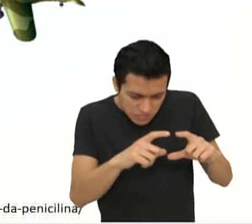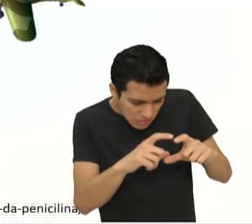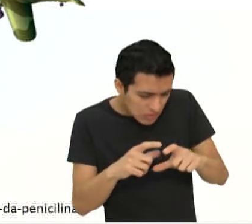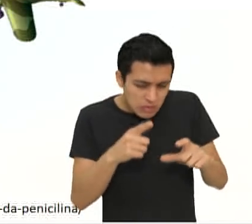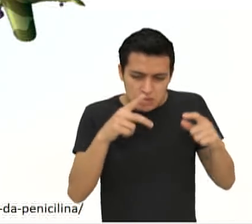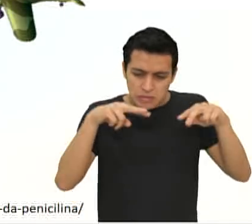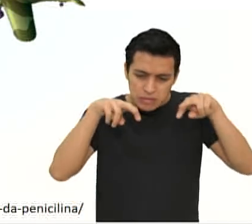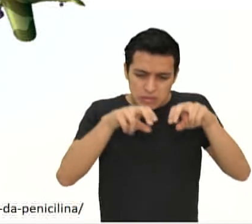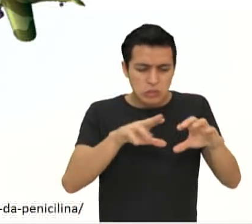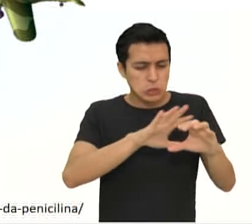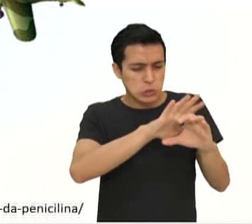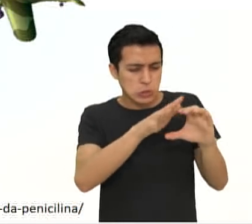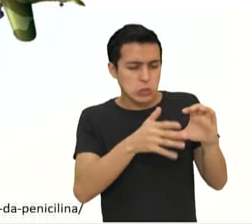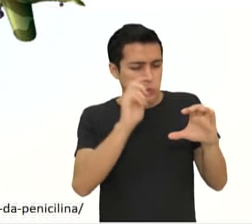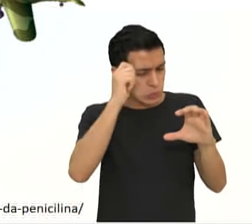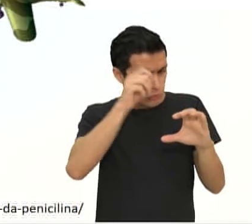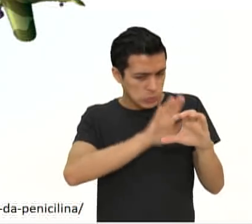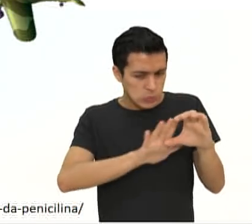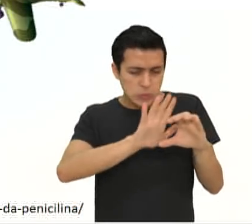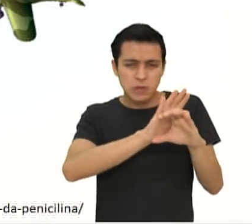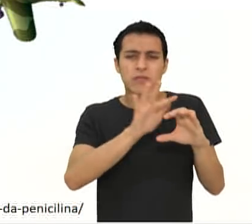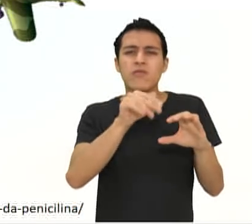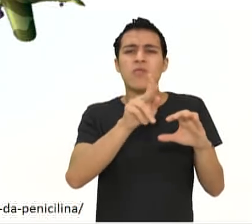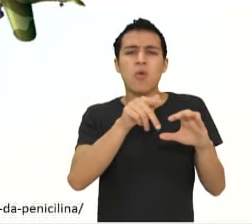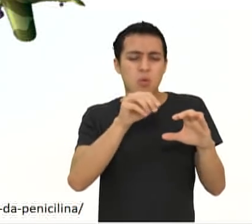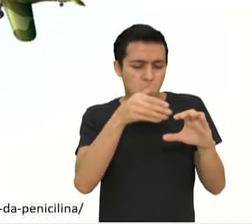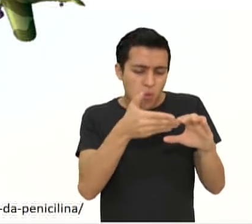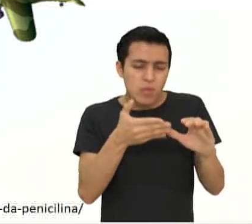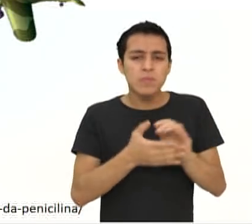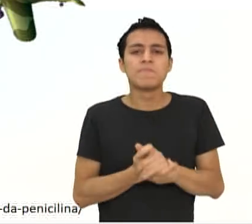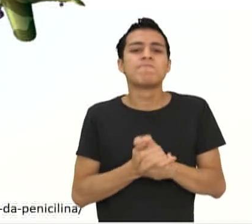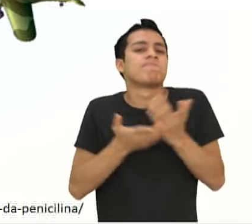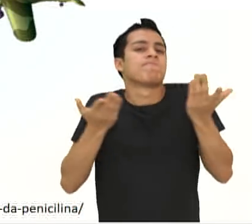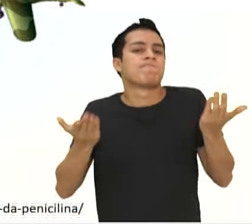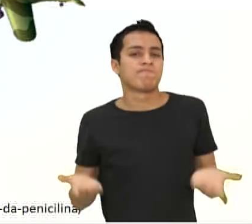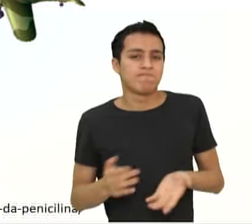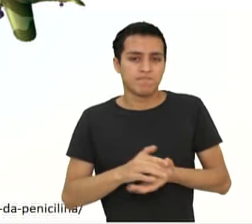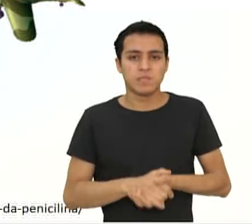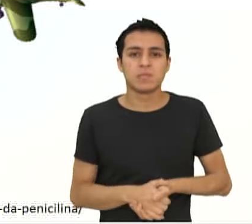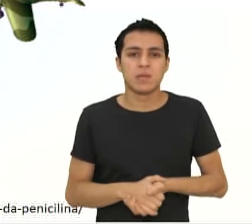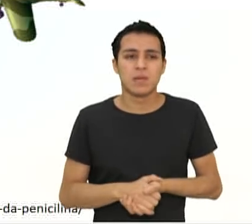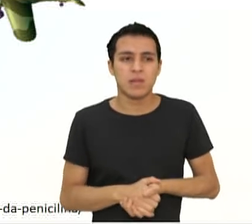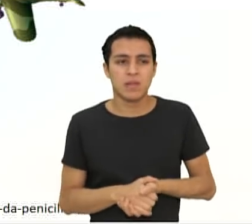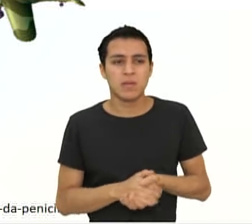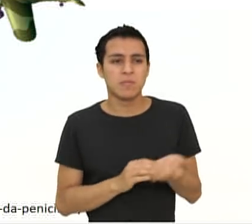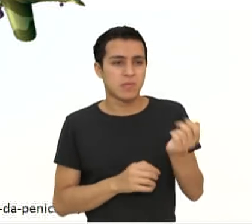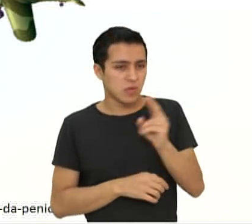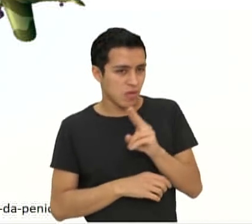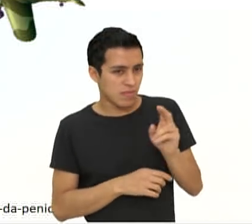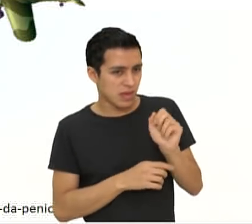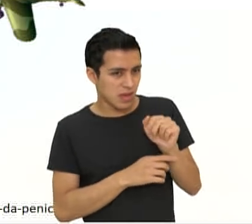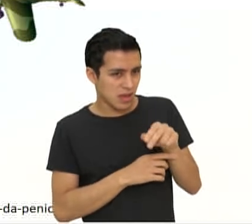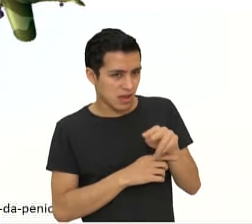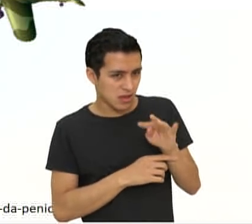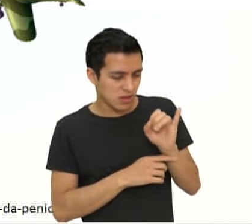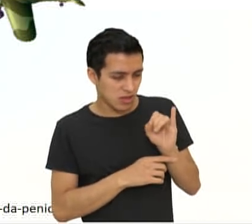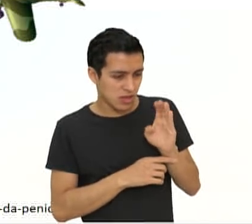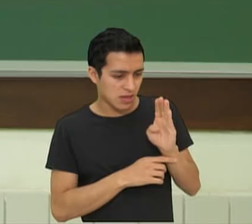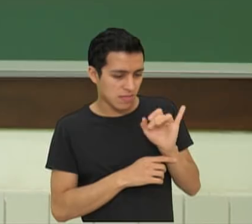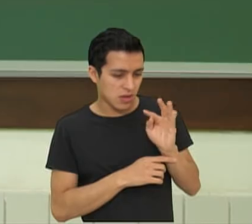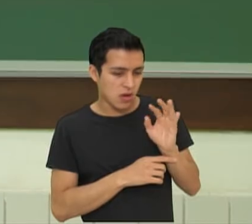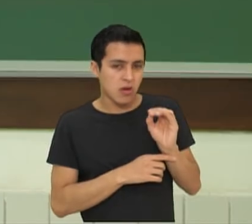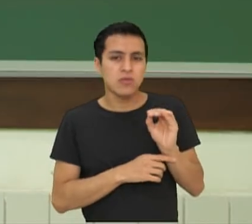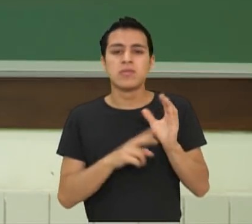observou, toda mofada, todo com aquele fungo, né? E aí, então, deram-se o nome de antibióticos porque